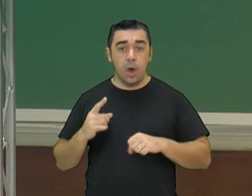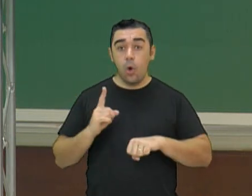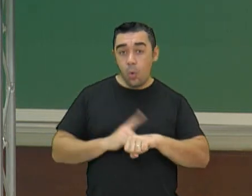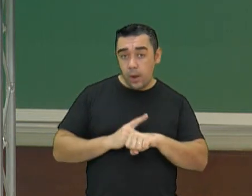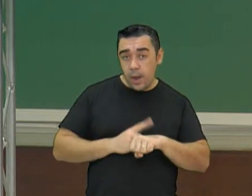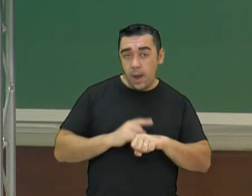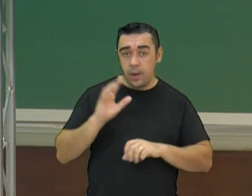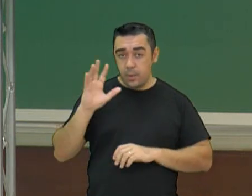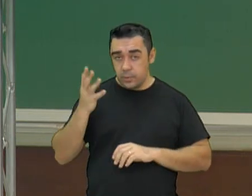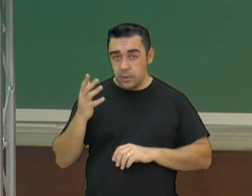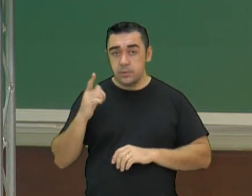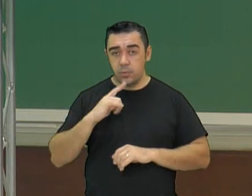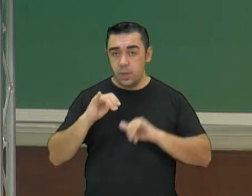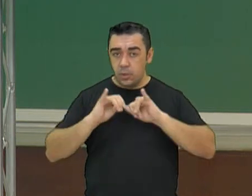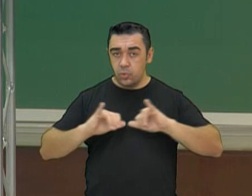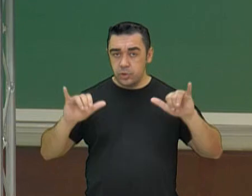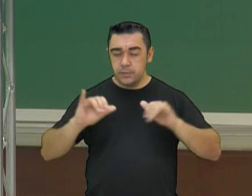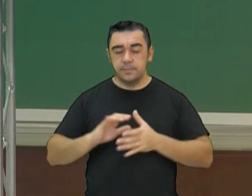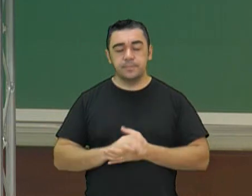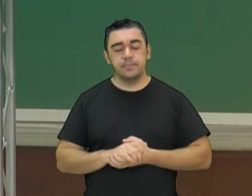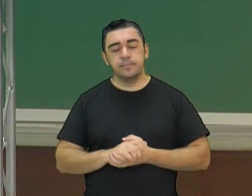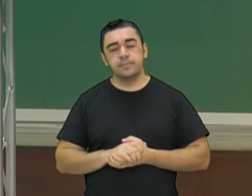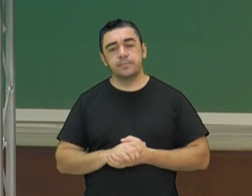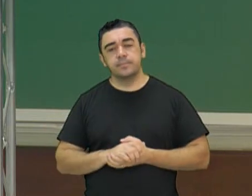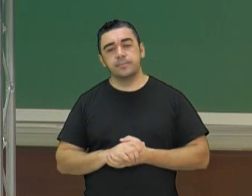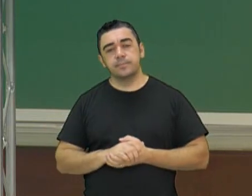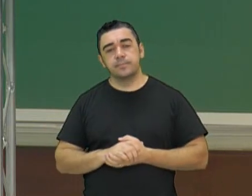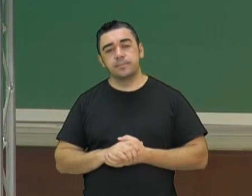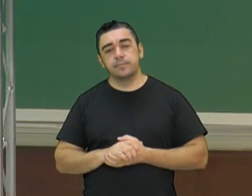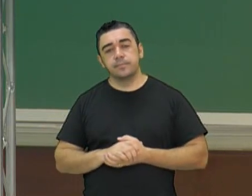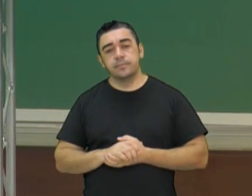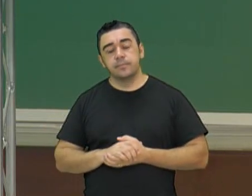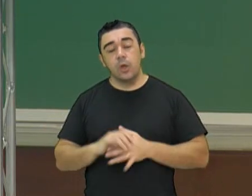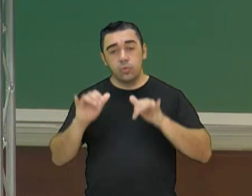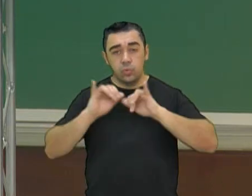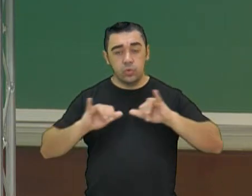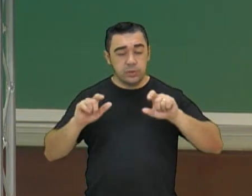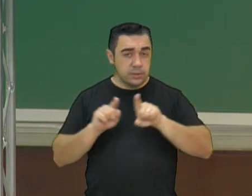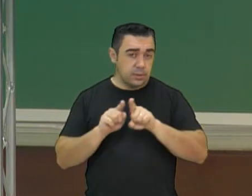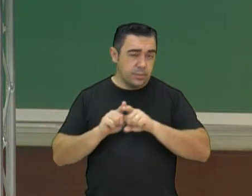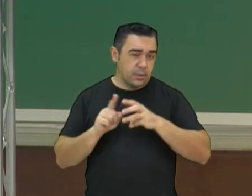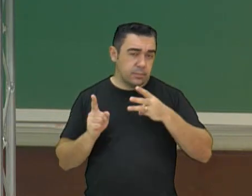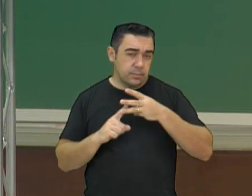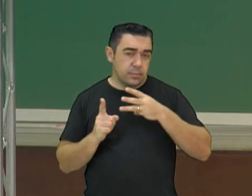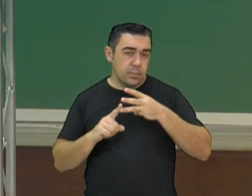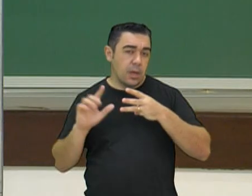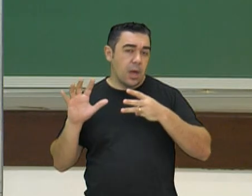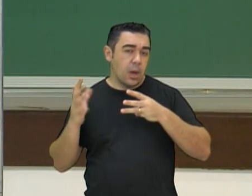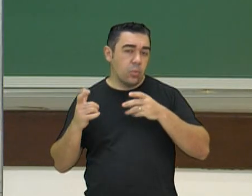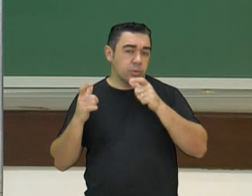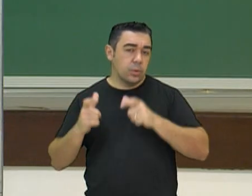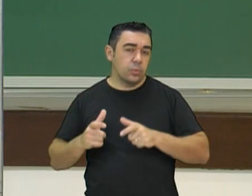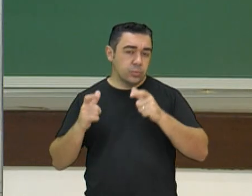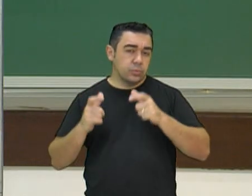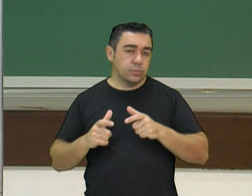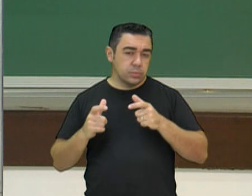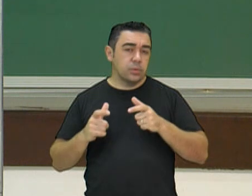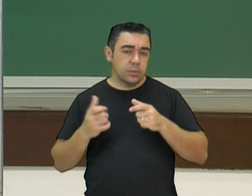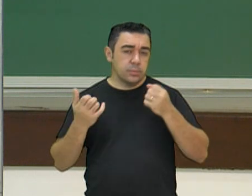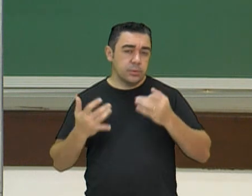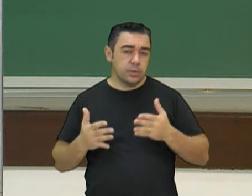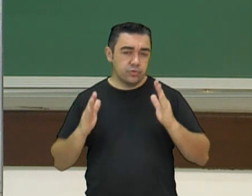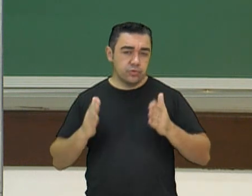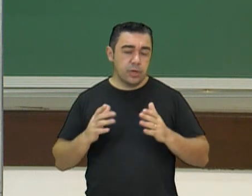dos acontecimentos na notícia. Né? A notícia tem que ter também onde aconteceram, né, que local,